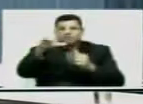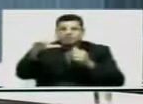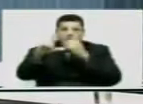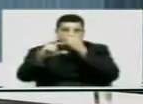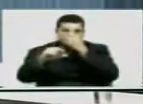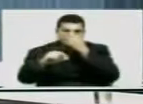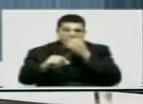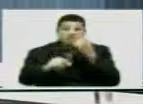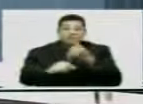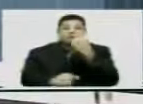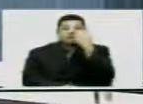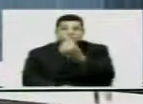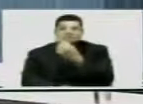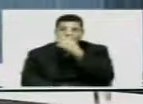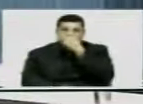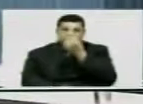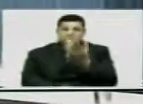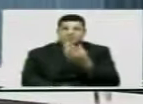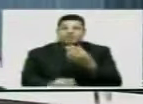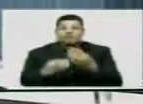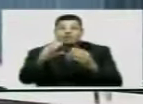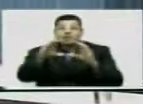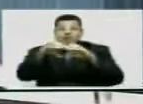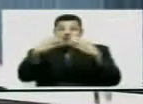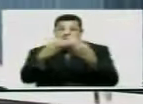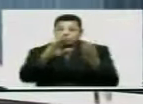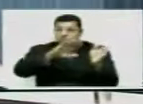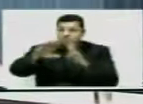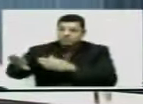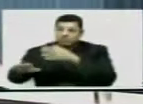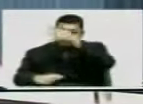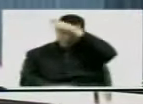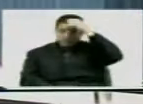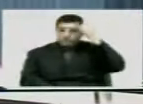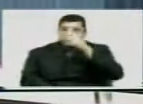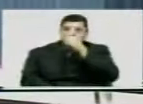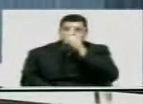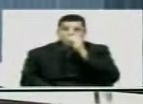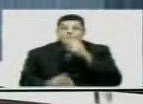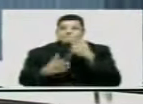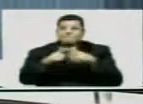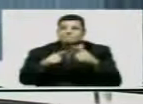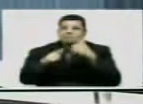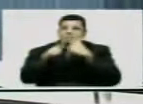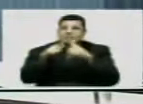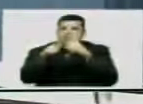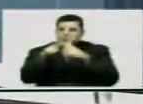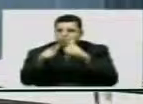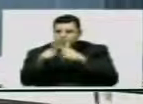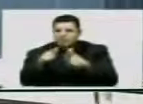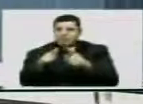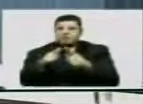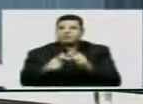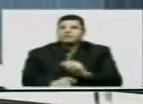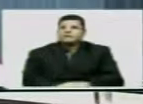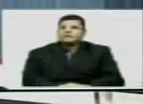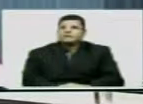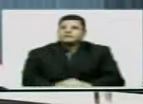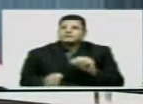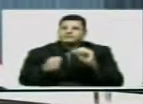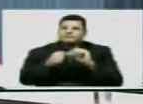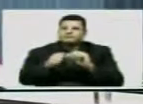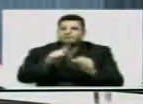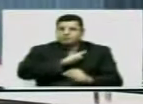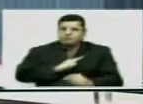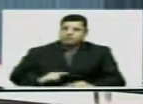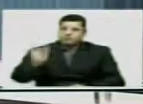claro que a única coisa que a Copa deixará para a cidade de Manaus será um puxadinho no aeroporto feito pelo